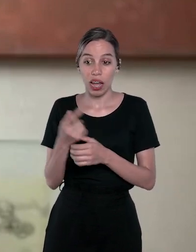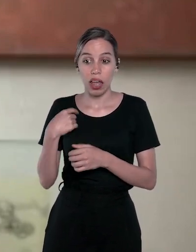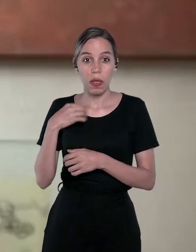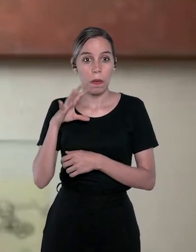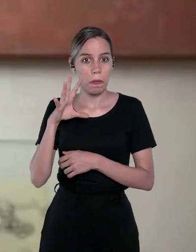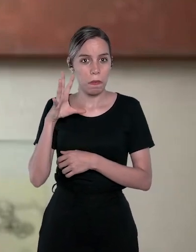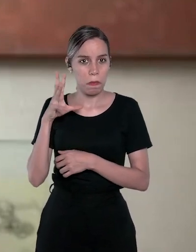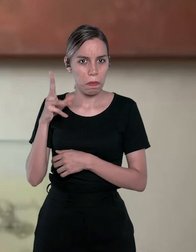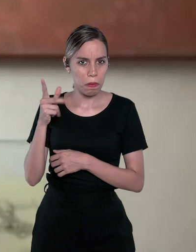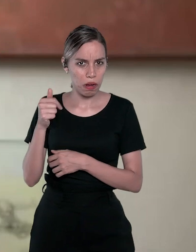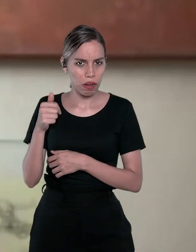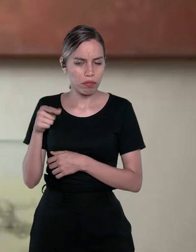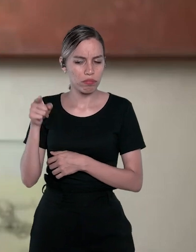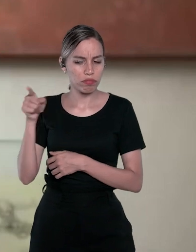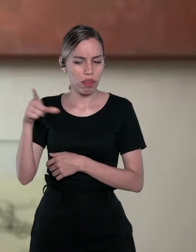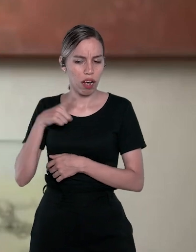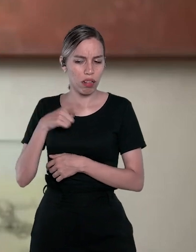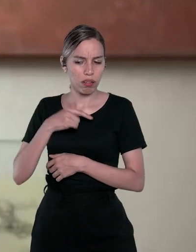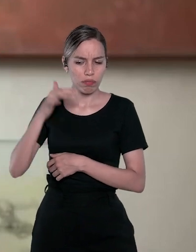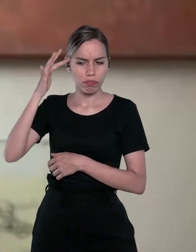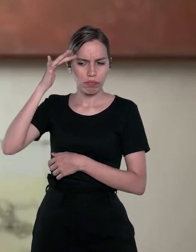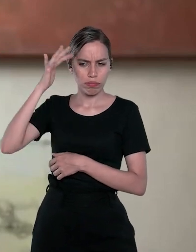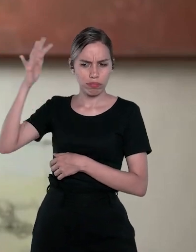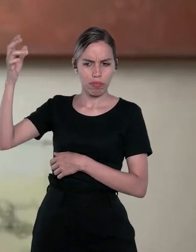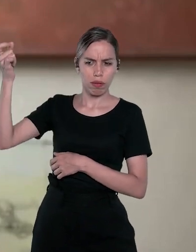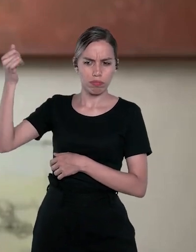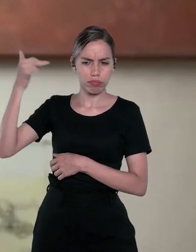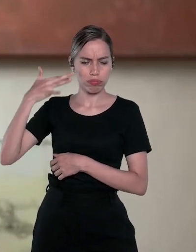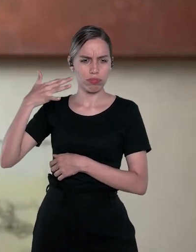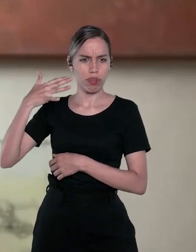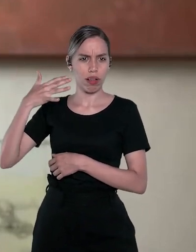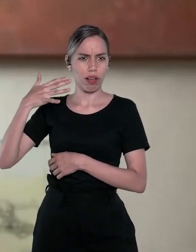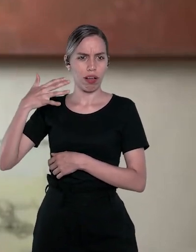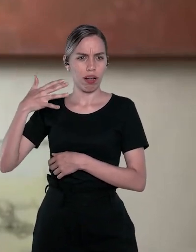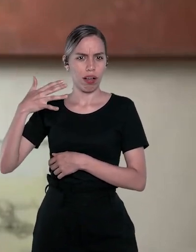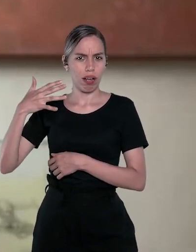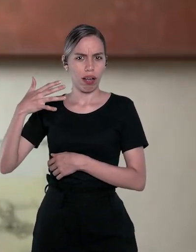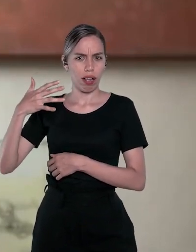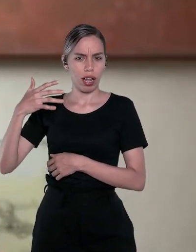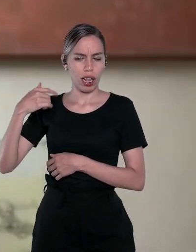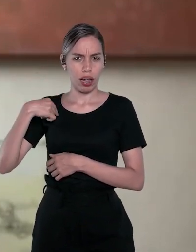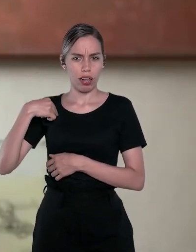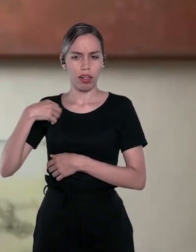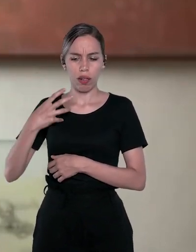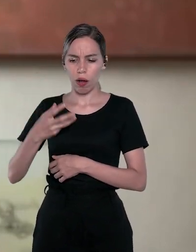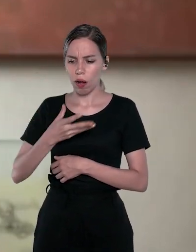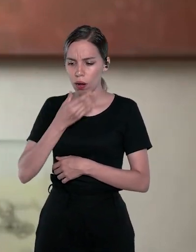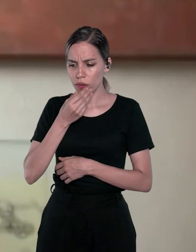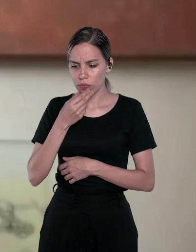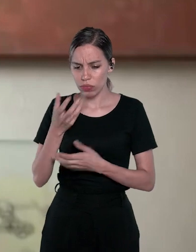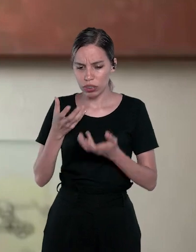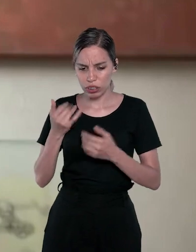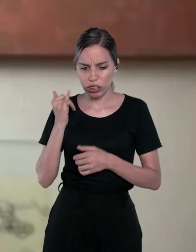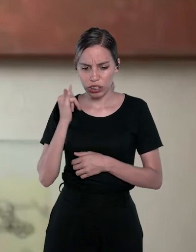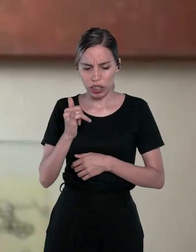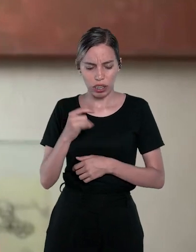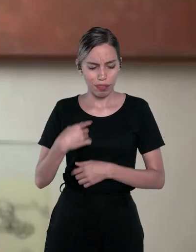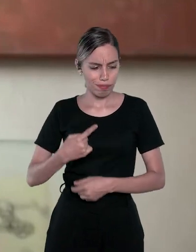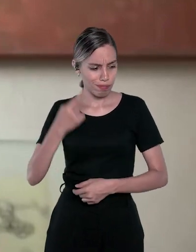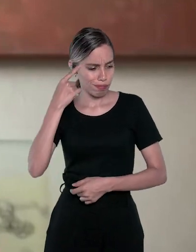É uma inspiração que ele quer dizer algo que ele precisa dizer de uma certa maneira,